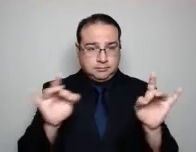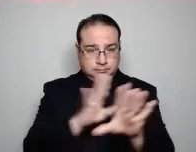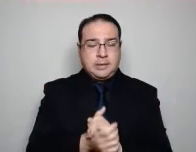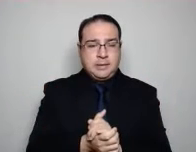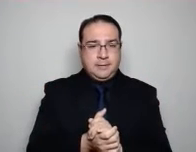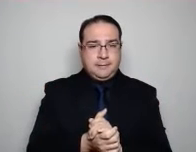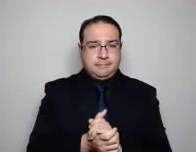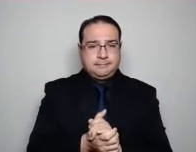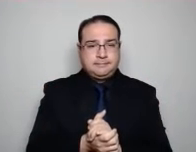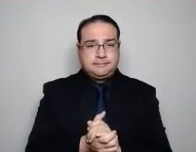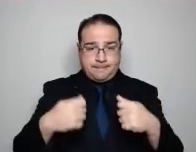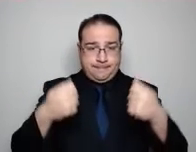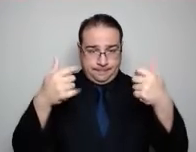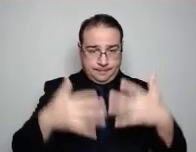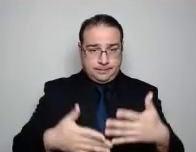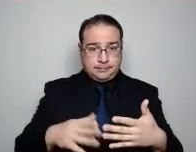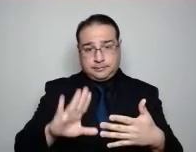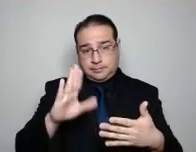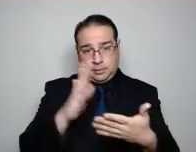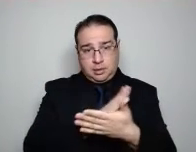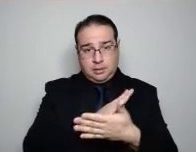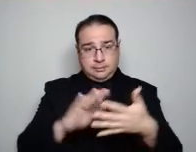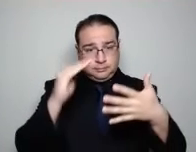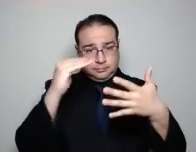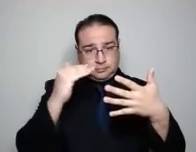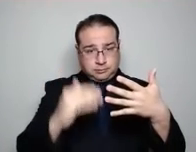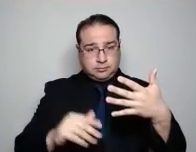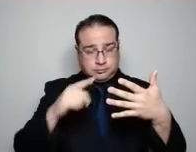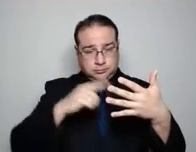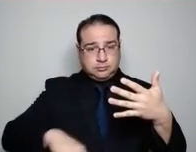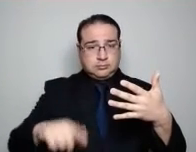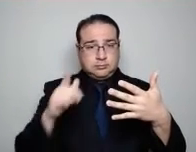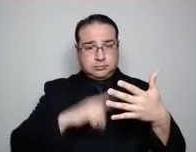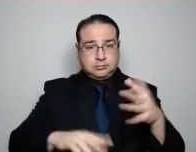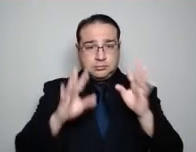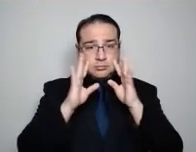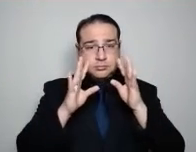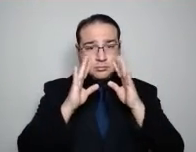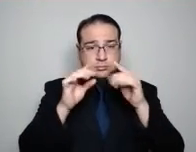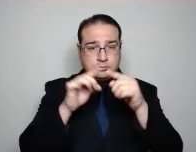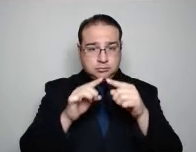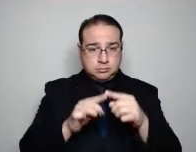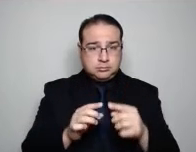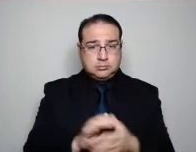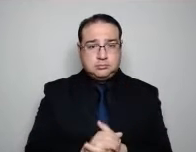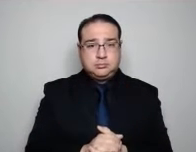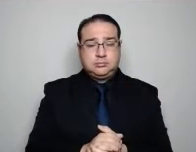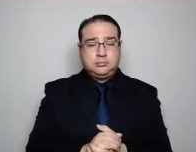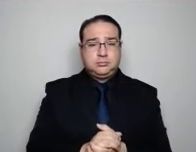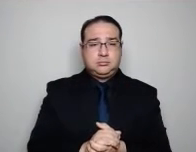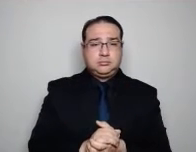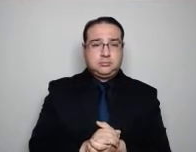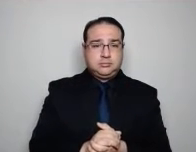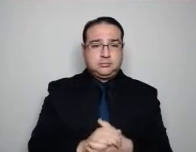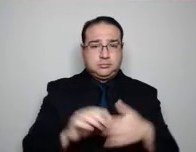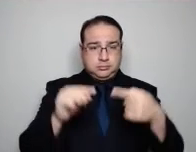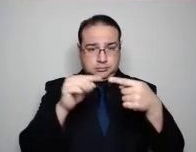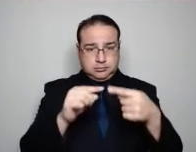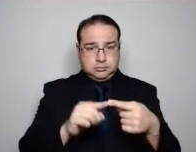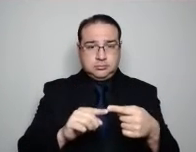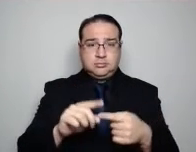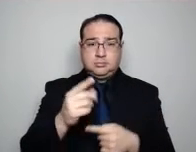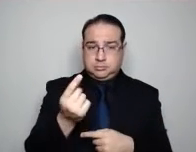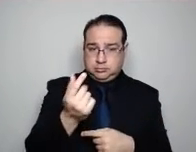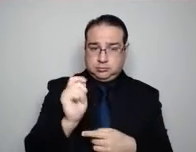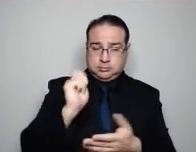preciso levantar aqui alguns pontos para que a gente atente para essas questões, né? Essa questão do valor da cota